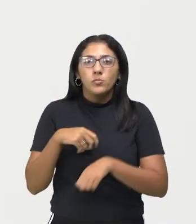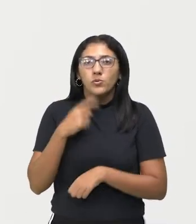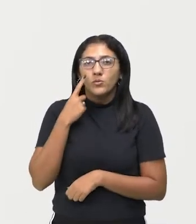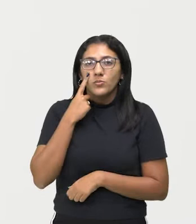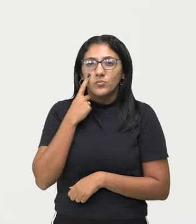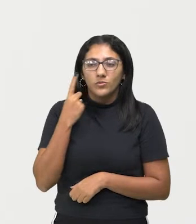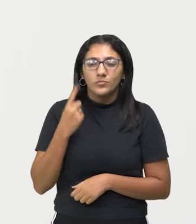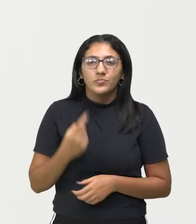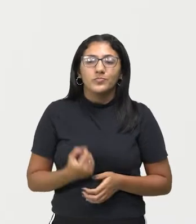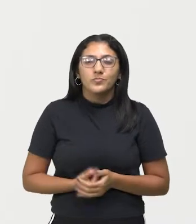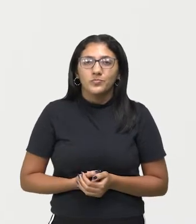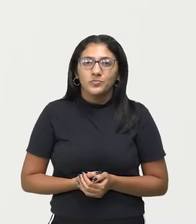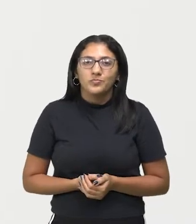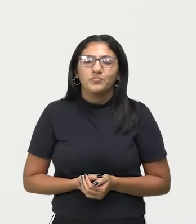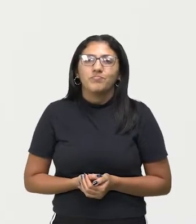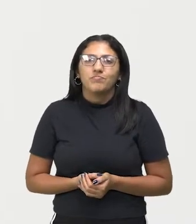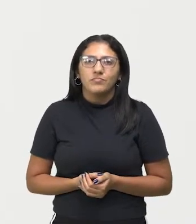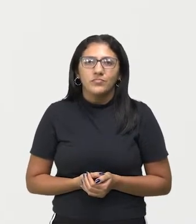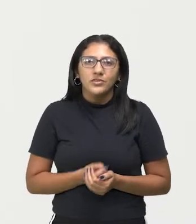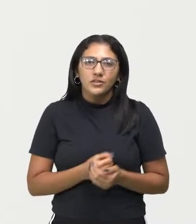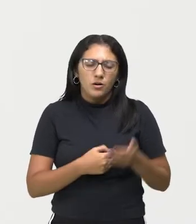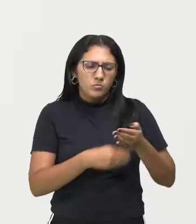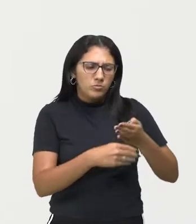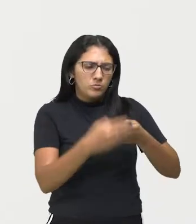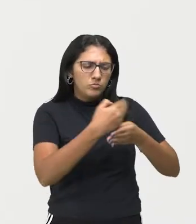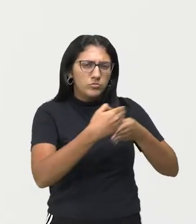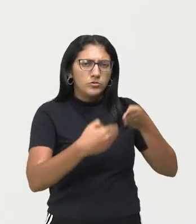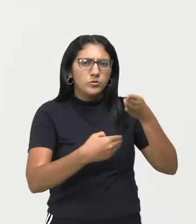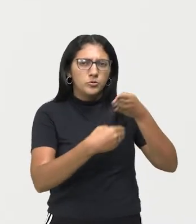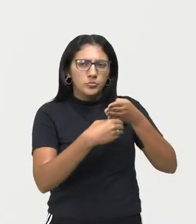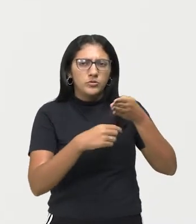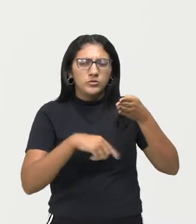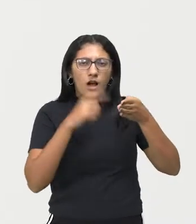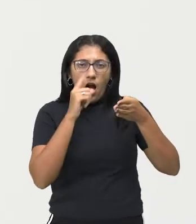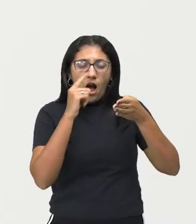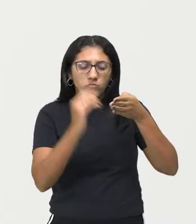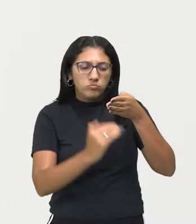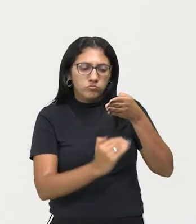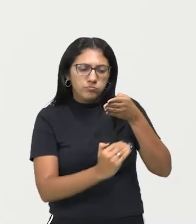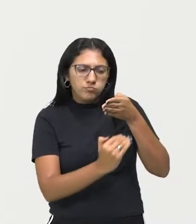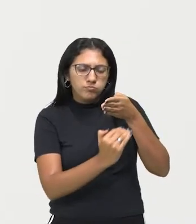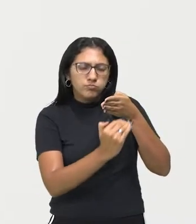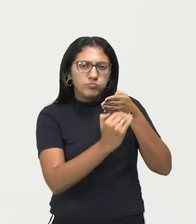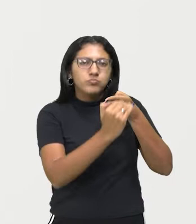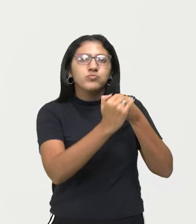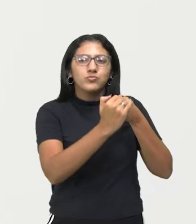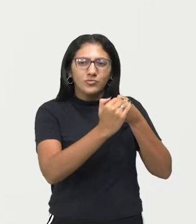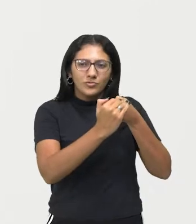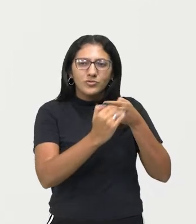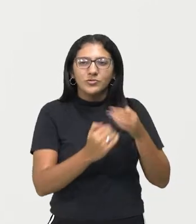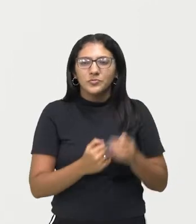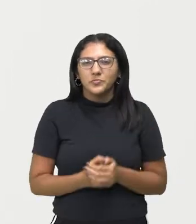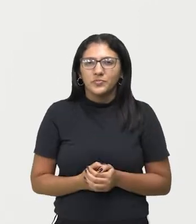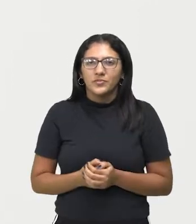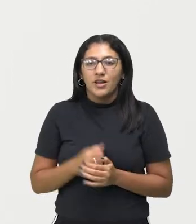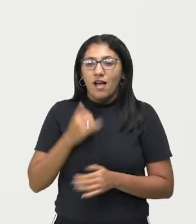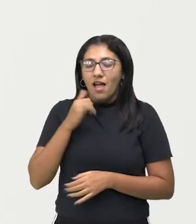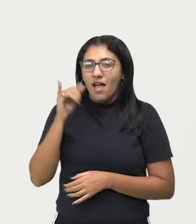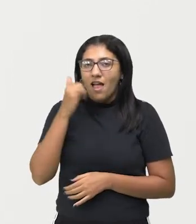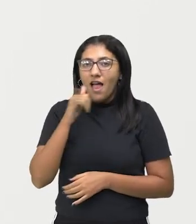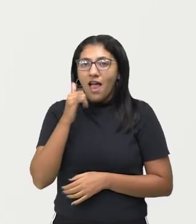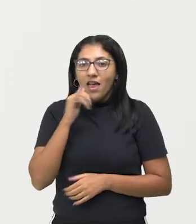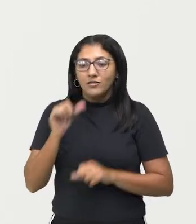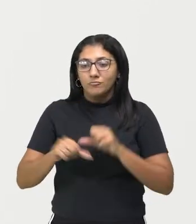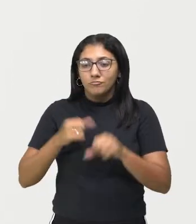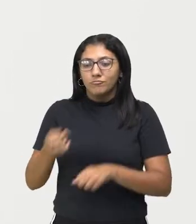são que a barragem foi construída para fornecer, como eu falei, a energia renovável, né?